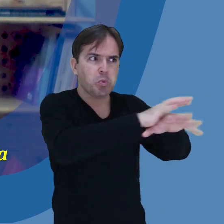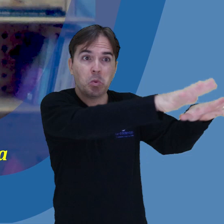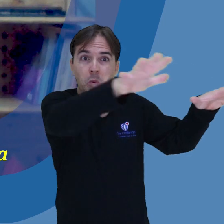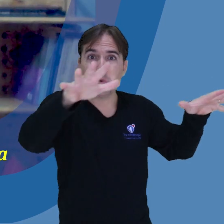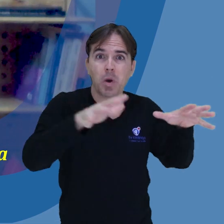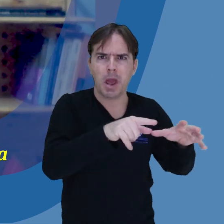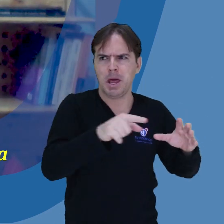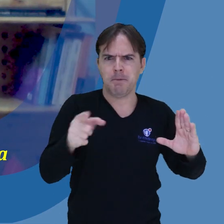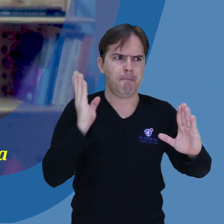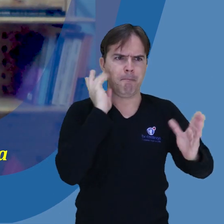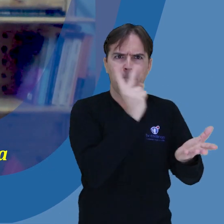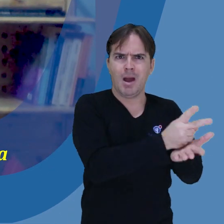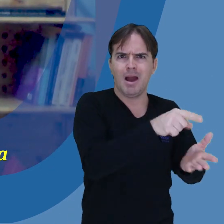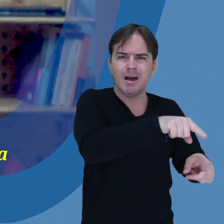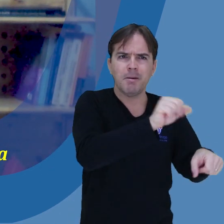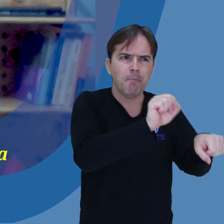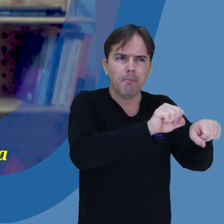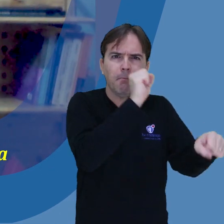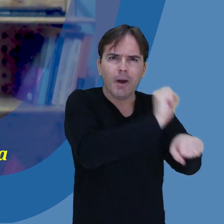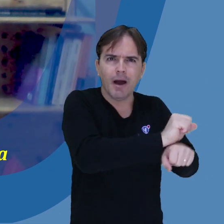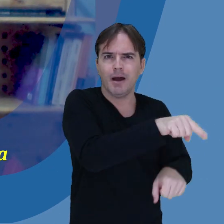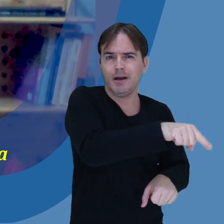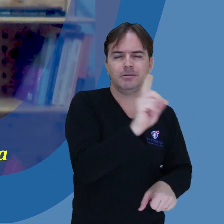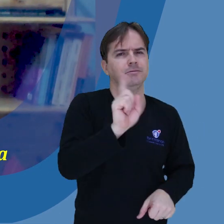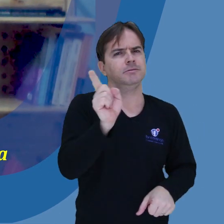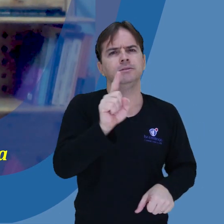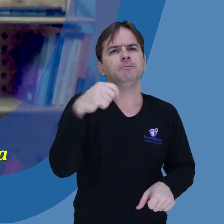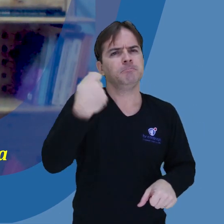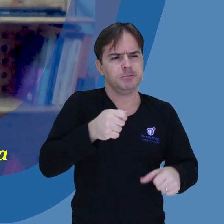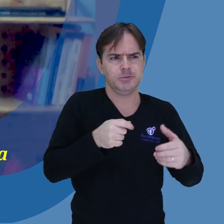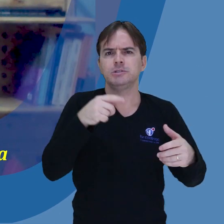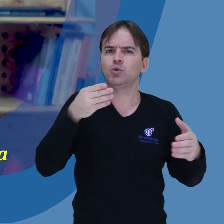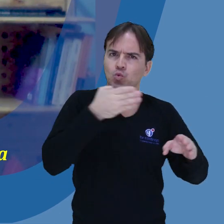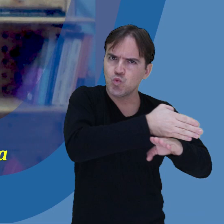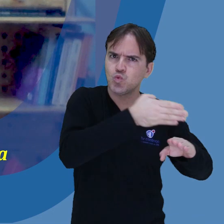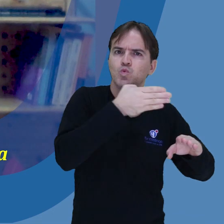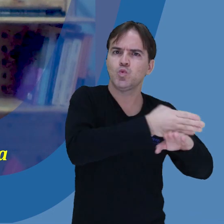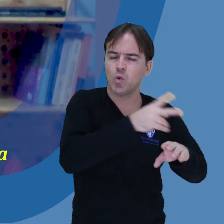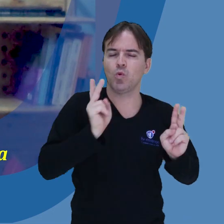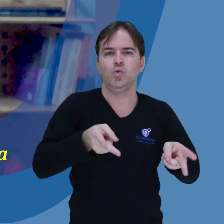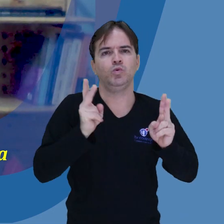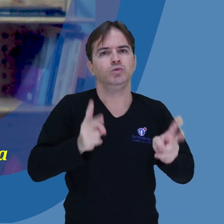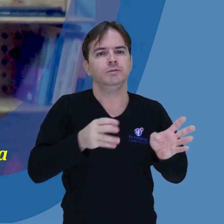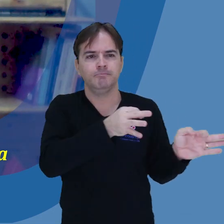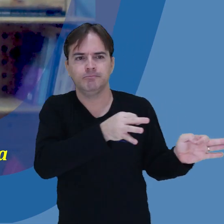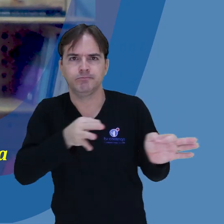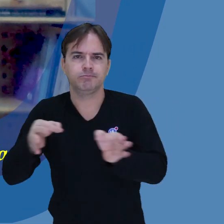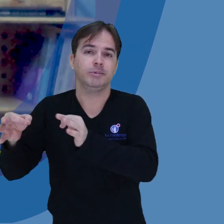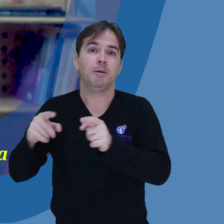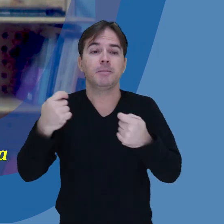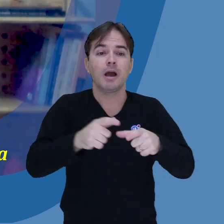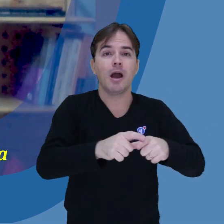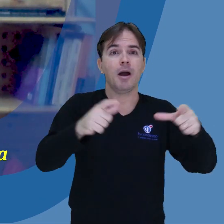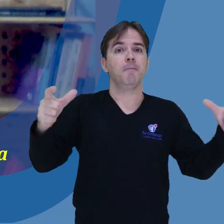restrinja o acesso ao cuidado. Essa pandemia não pode ser impeditiva, muito pelo contrário, é preciso